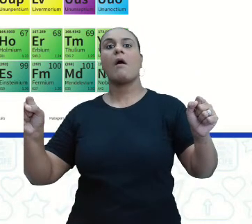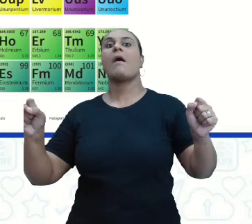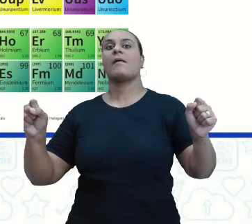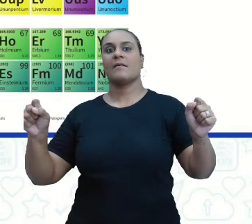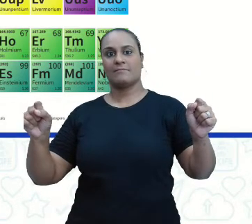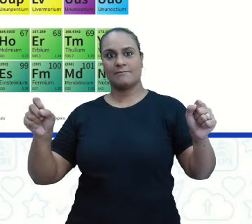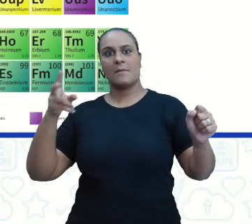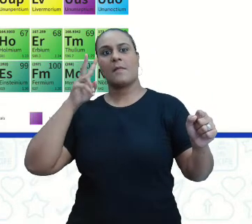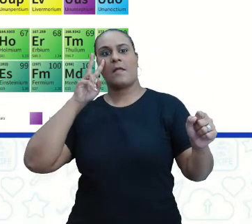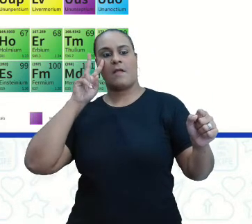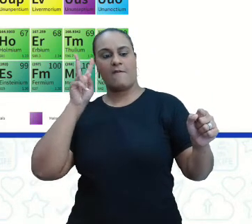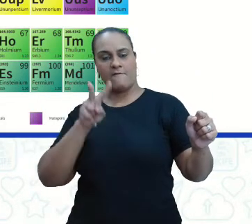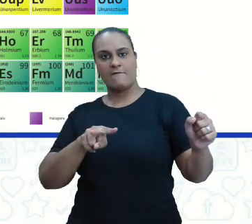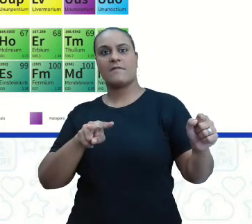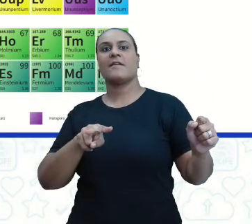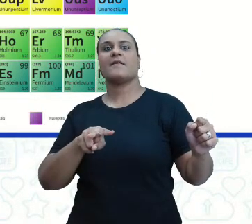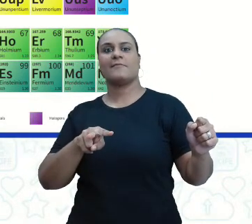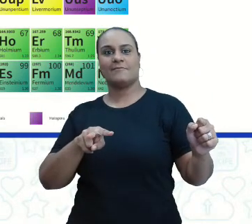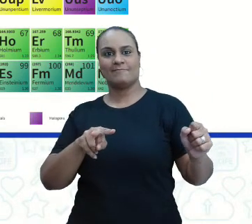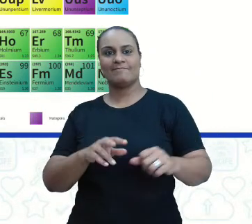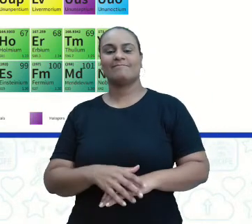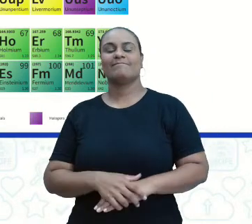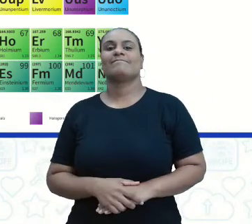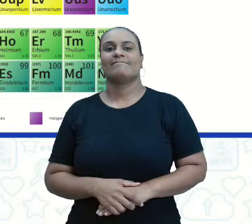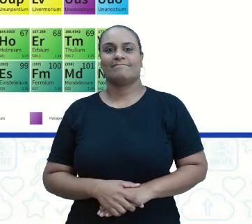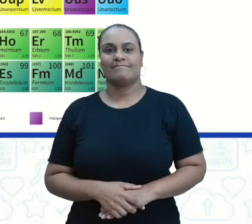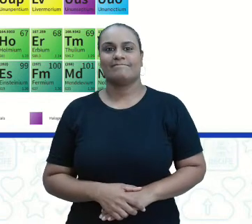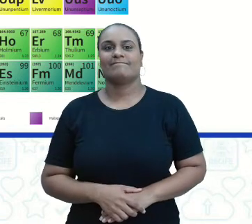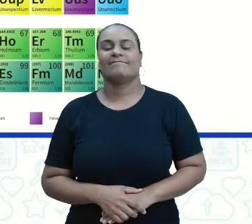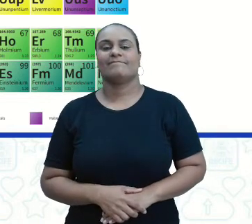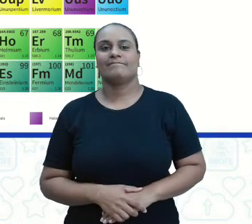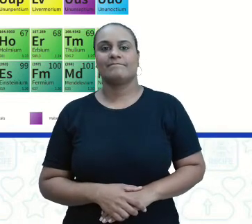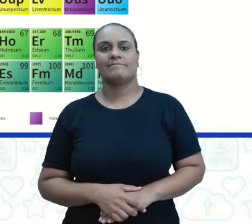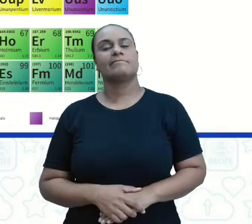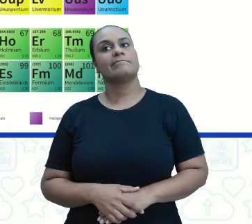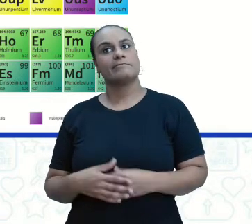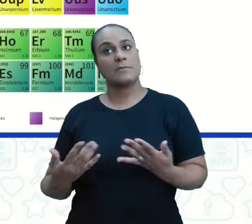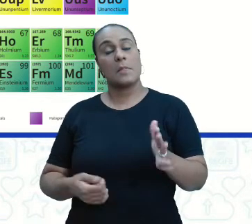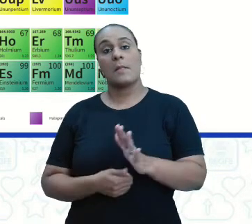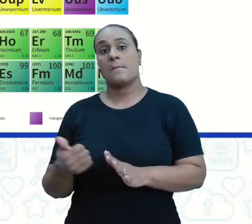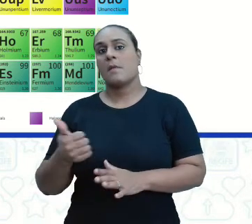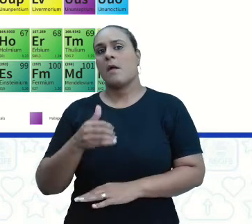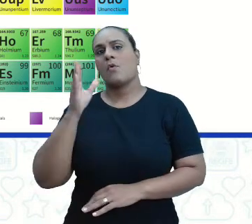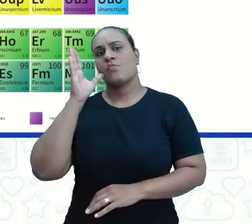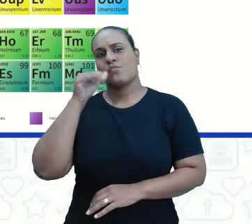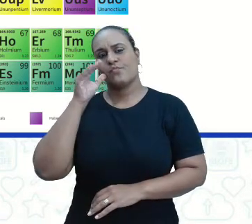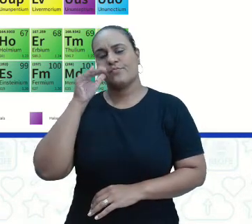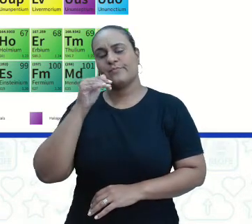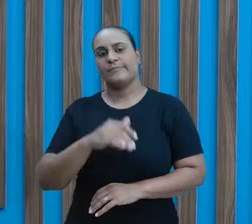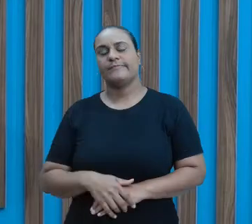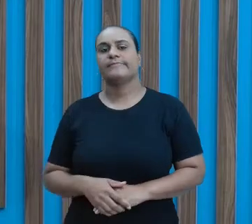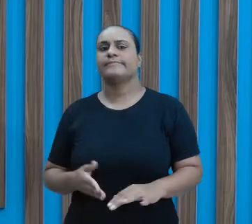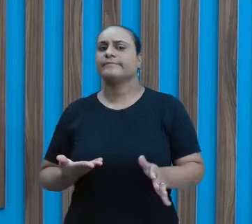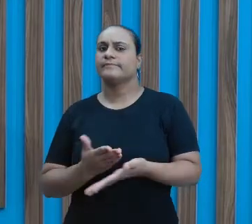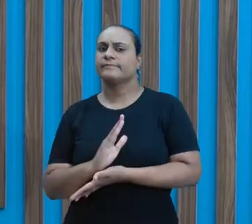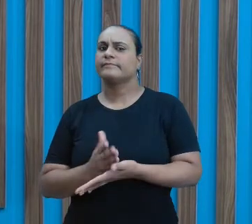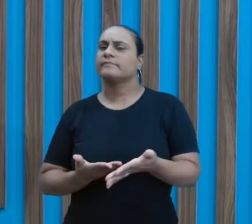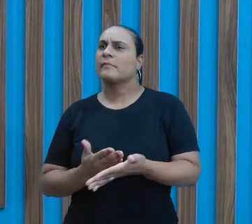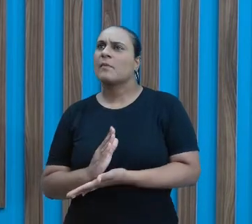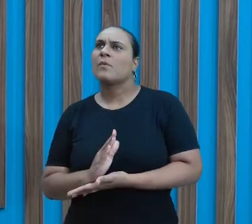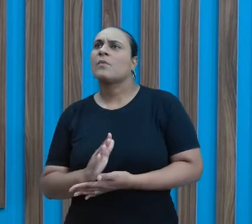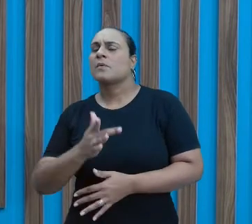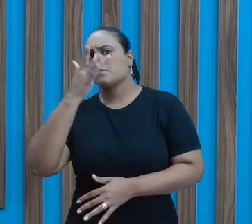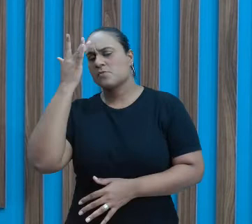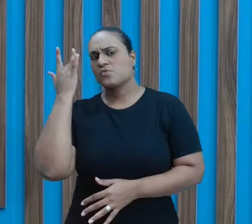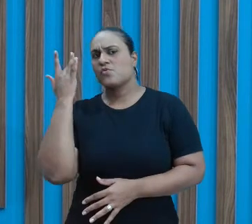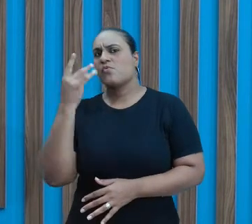pudessem consultar na hora do experimento. Então, talvez essa seja a primeira curiosidade. Alguns relatos dizem